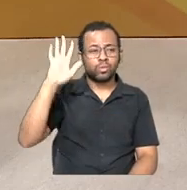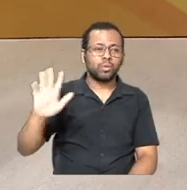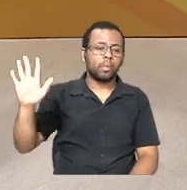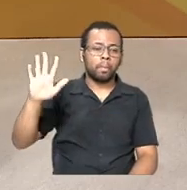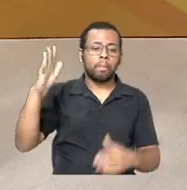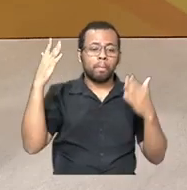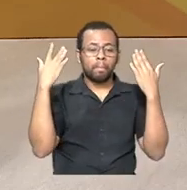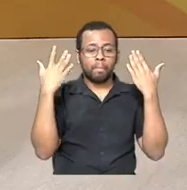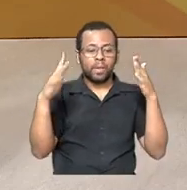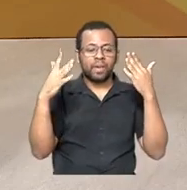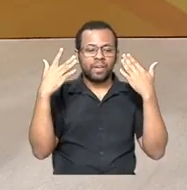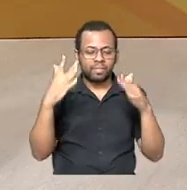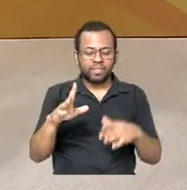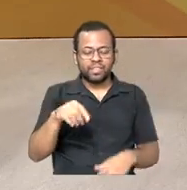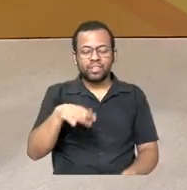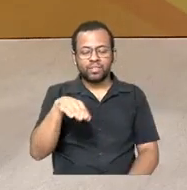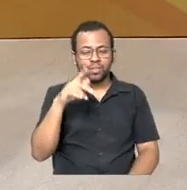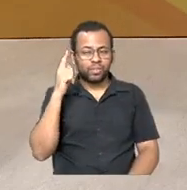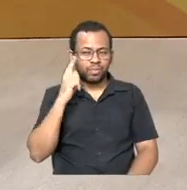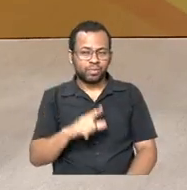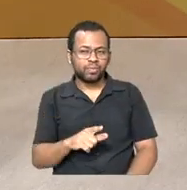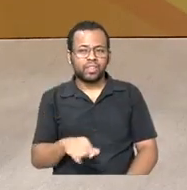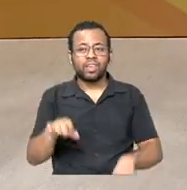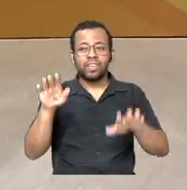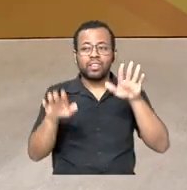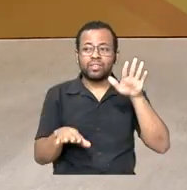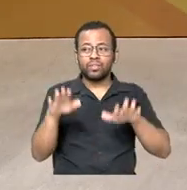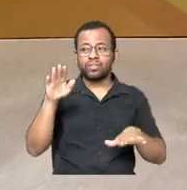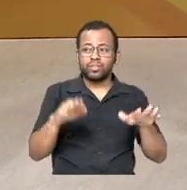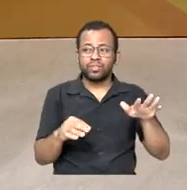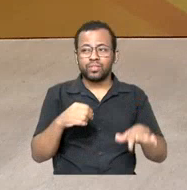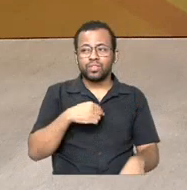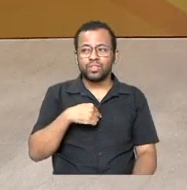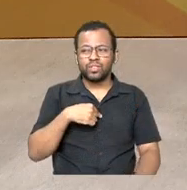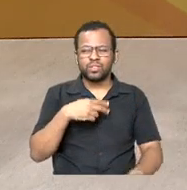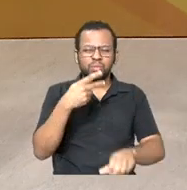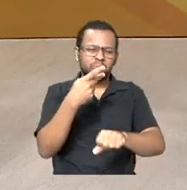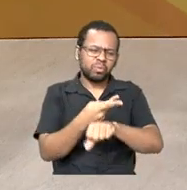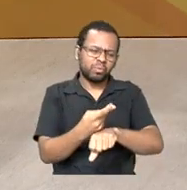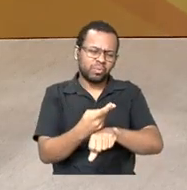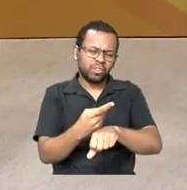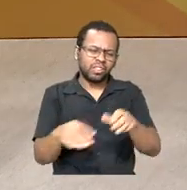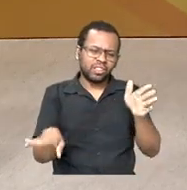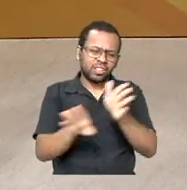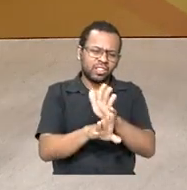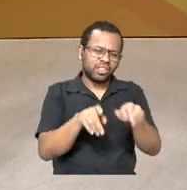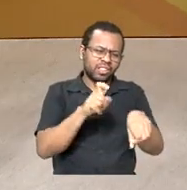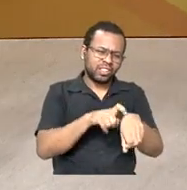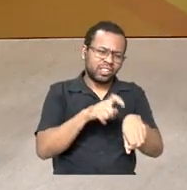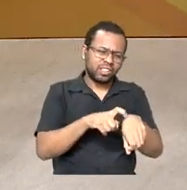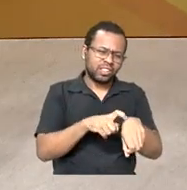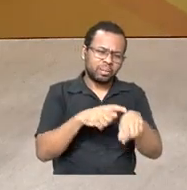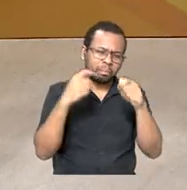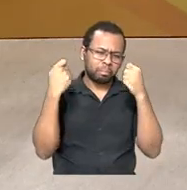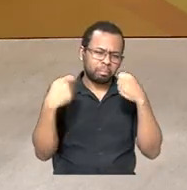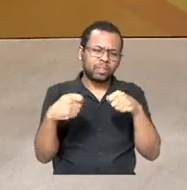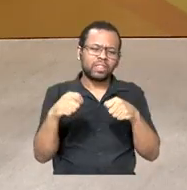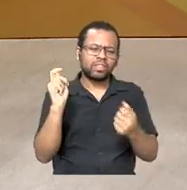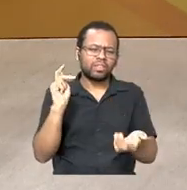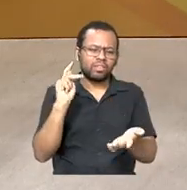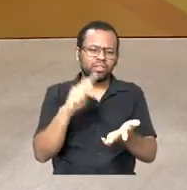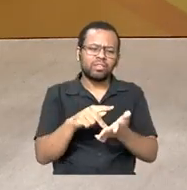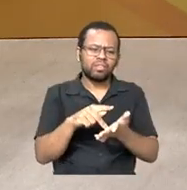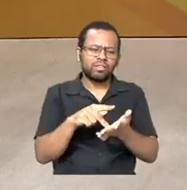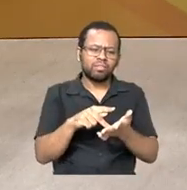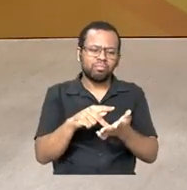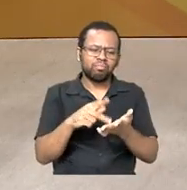para nossa contemplada aí e muitas vezes né assim o prêmio chega na hora que você tá precisando mesmo né